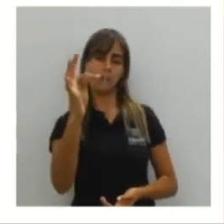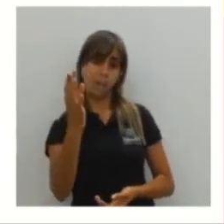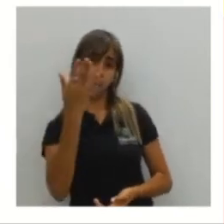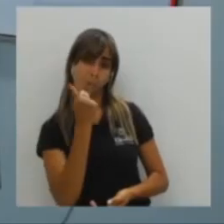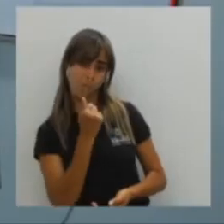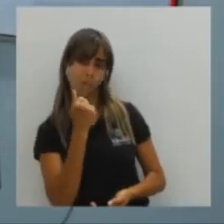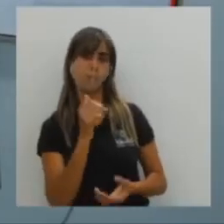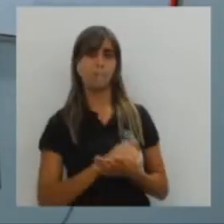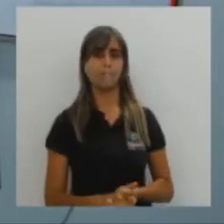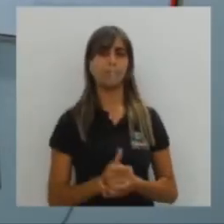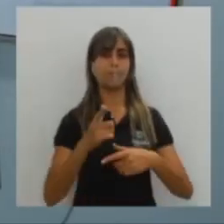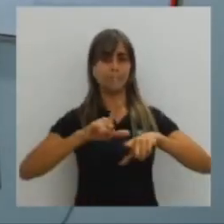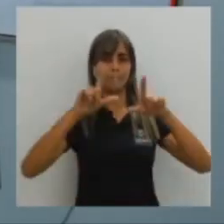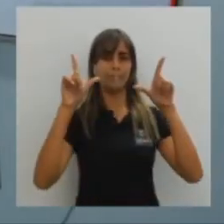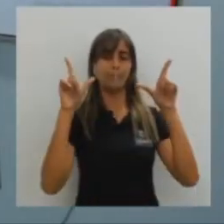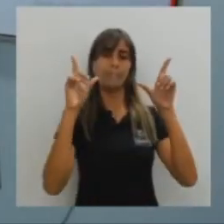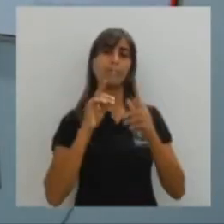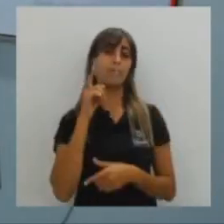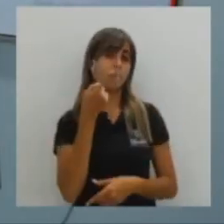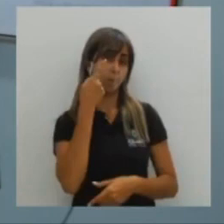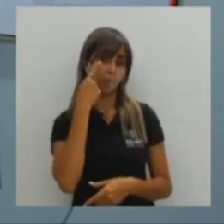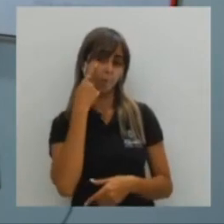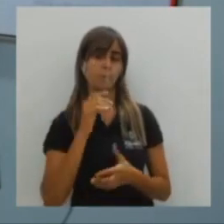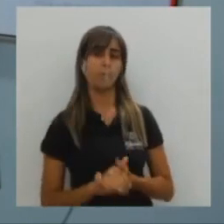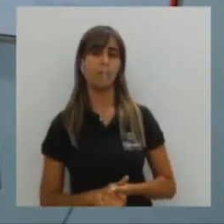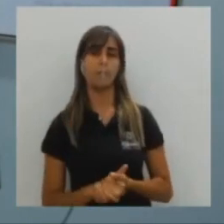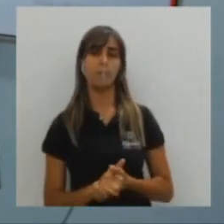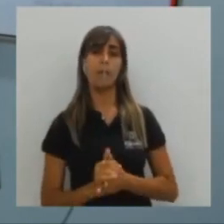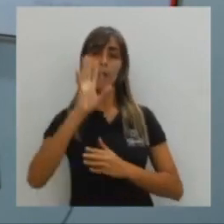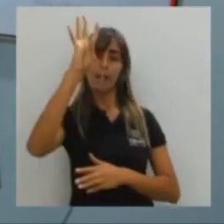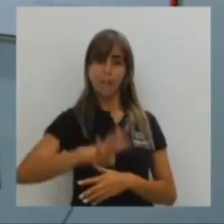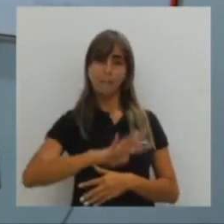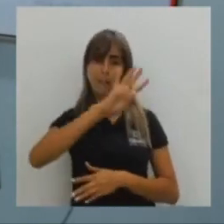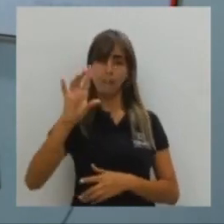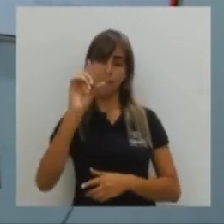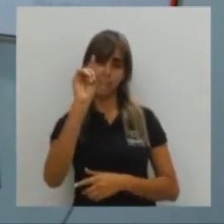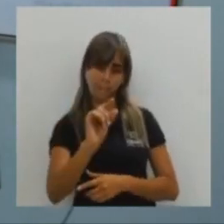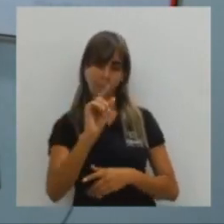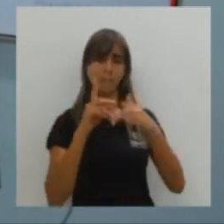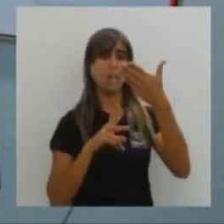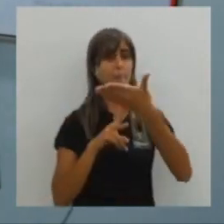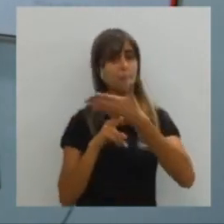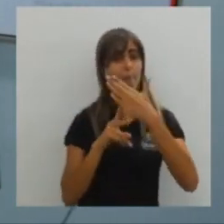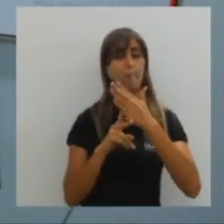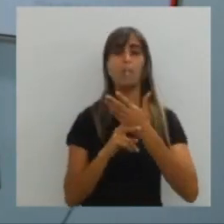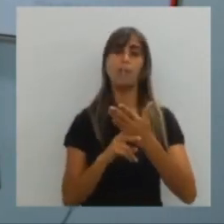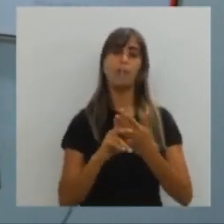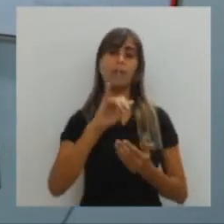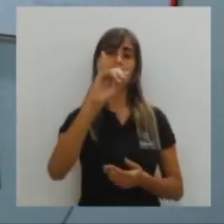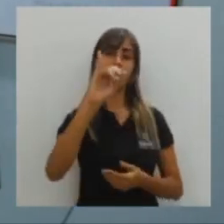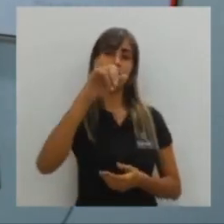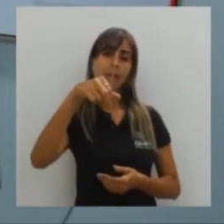E aí corta a tela para mim novamente. Vê só, a gente tem essa tabelinha bem pequena aí de verbos irregulares,